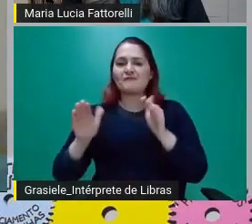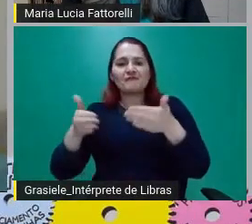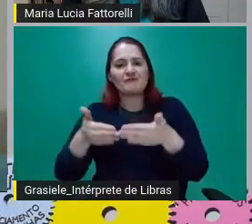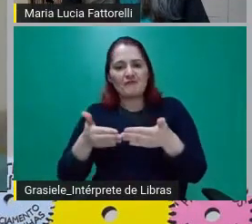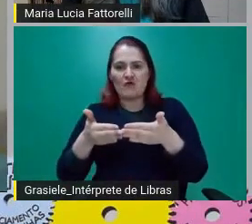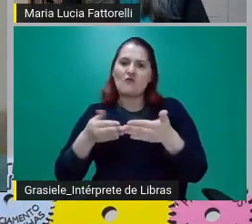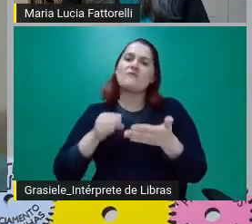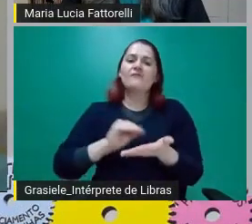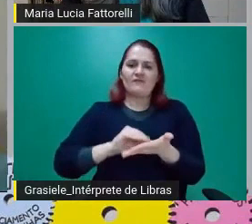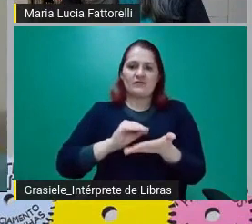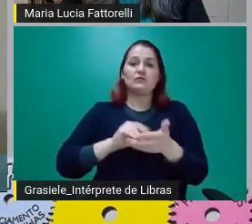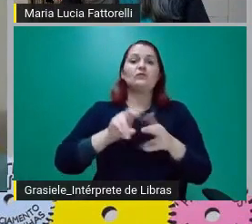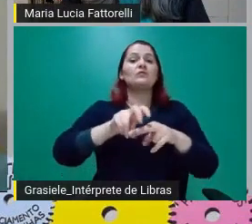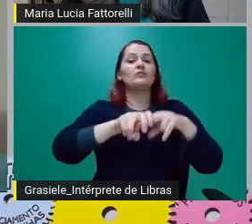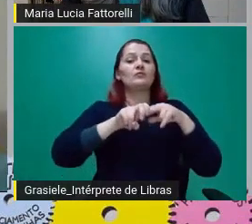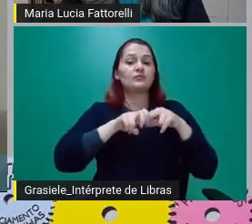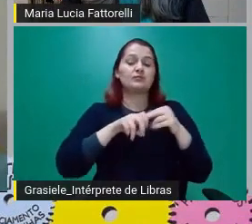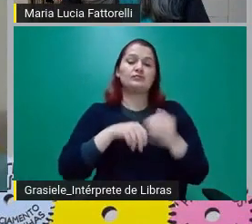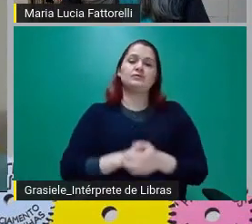legal, e,